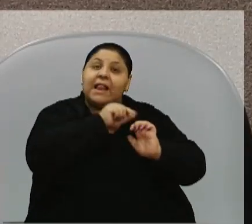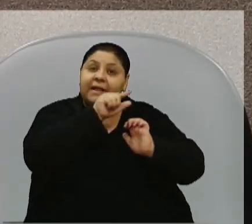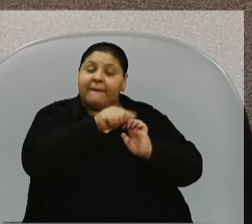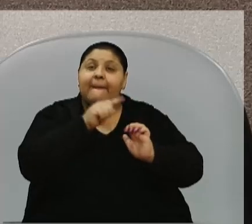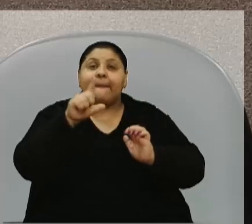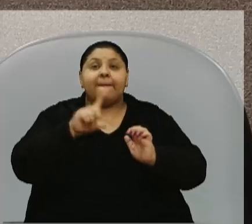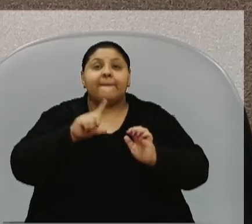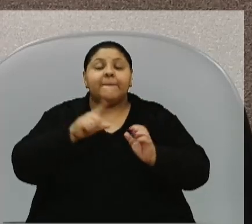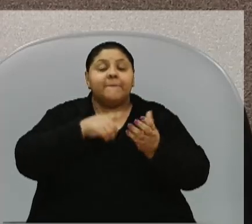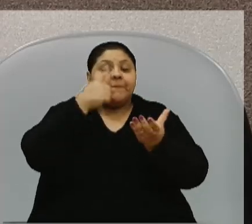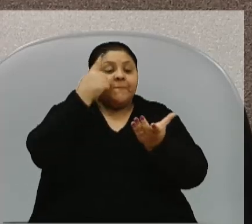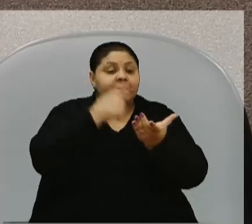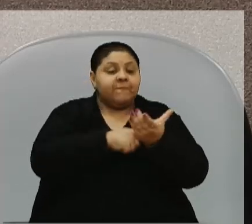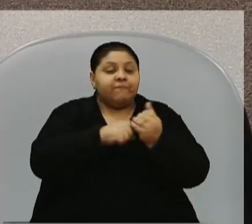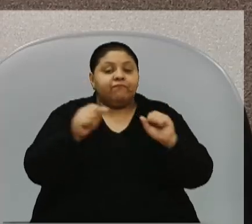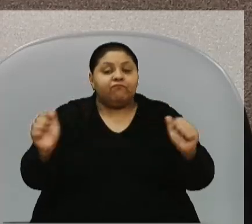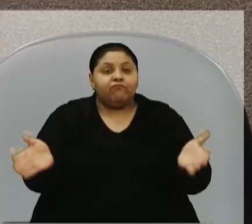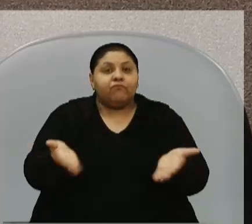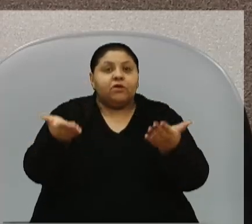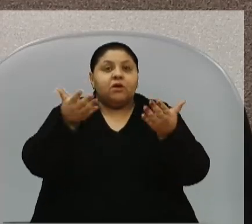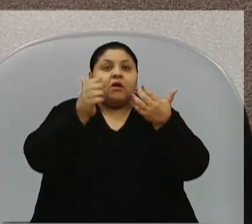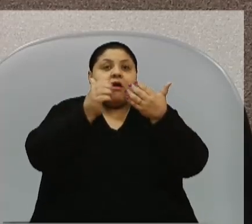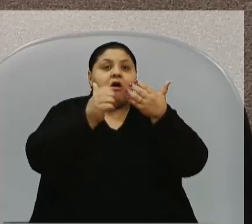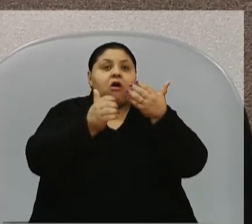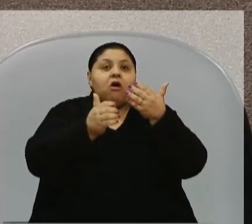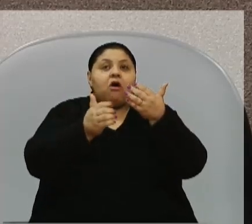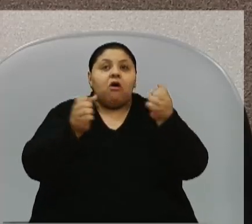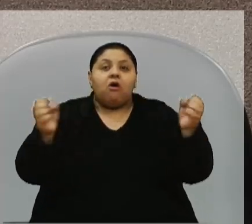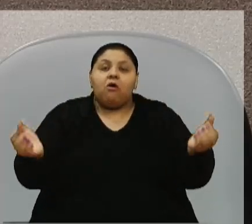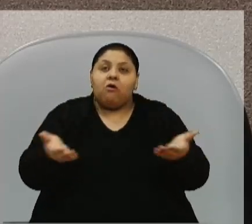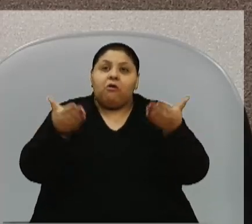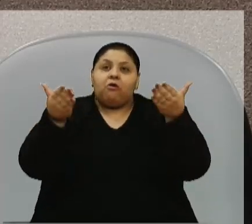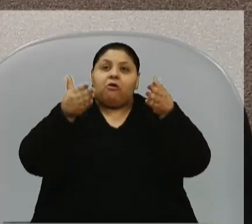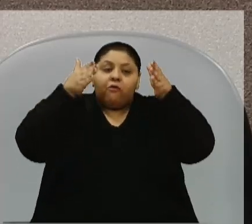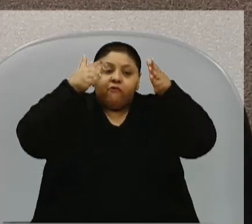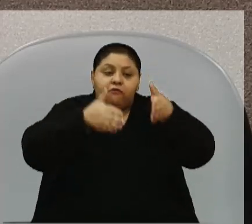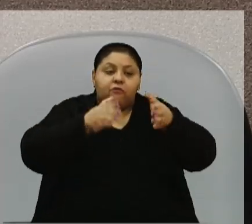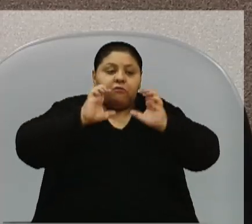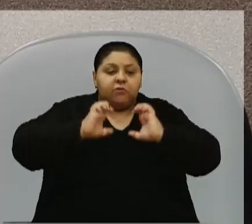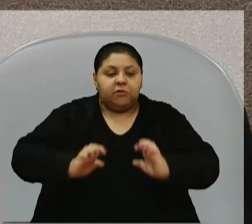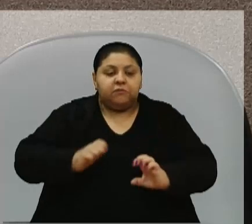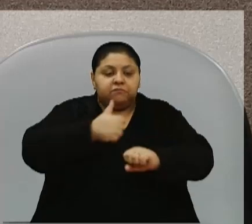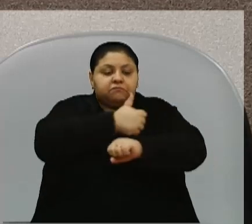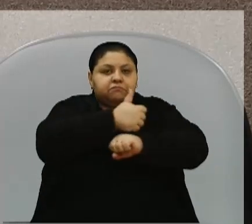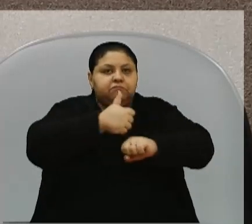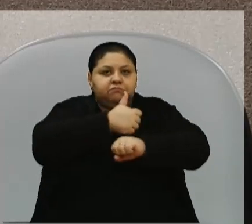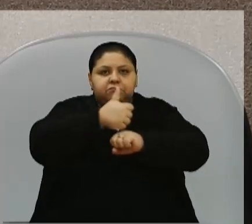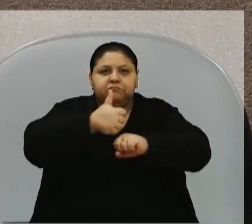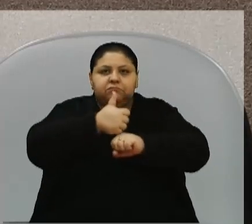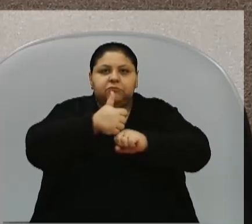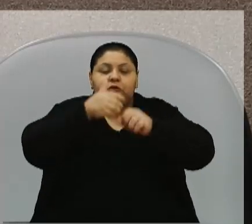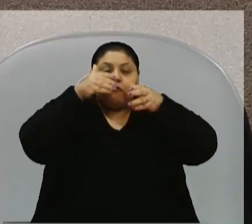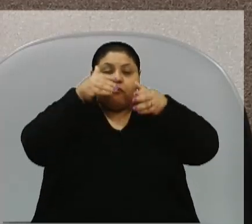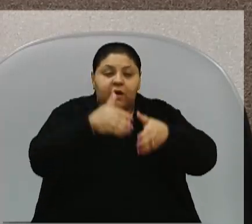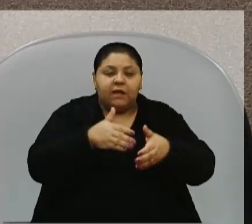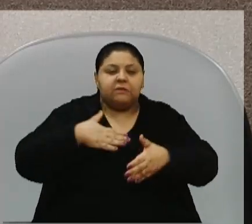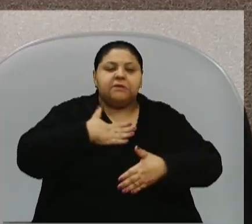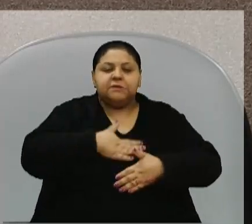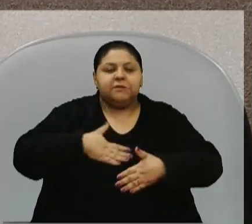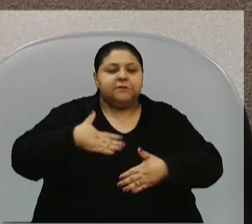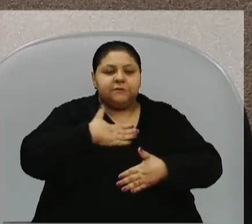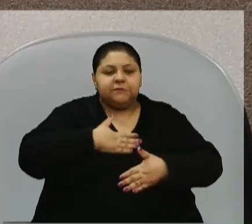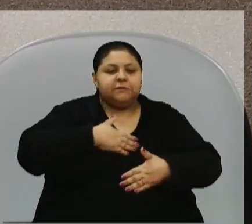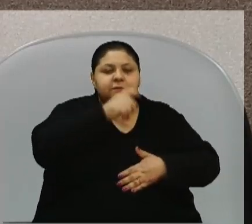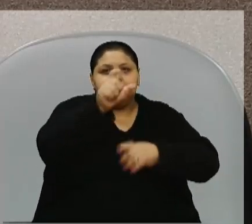Natureza tem o compromisso de promover eventos pautados pela ética profissional, visando a satisfação do cliente, preservação do